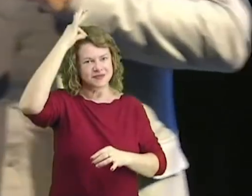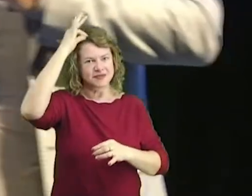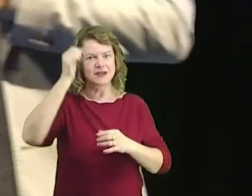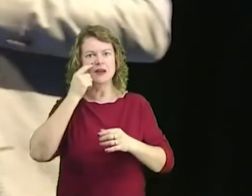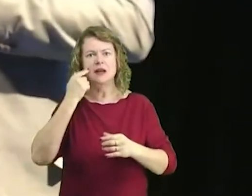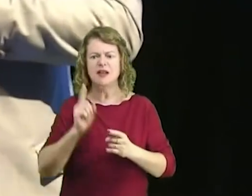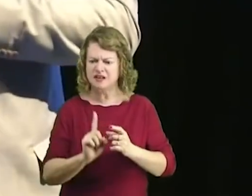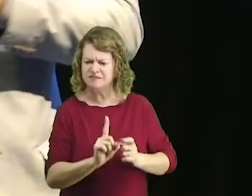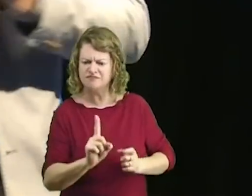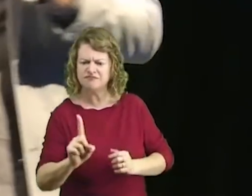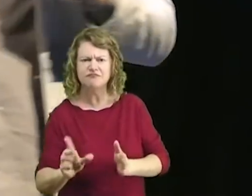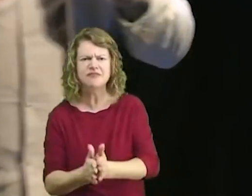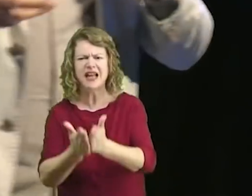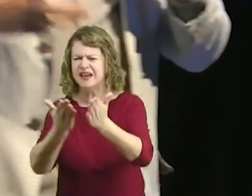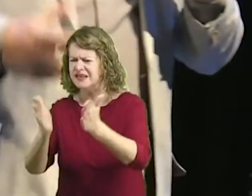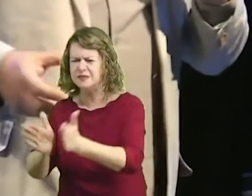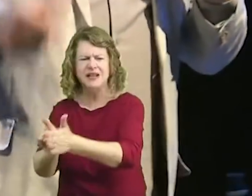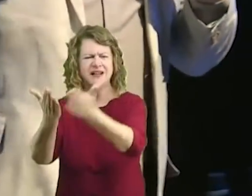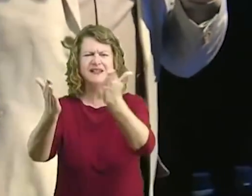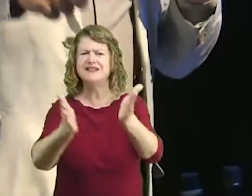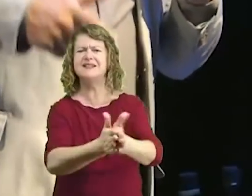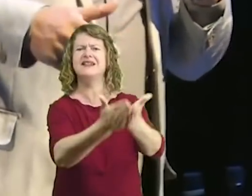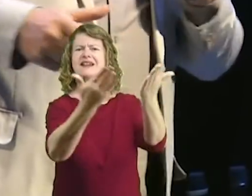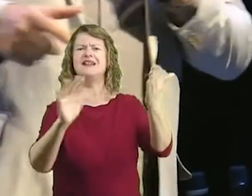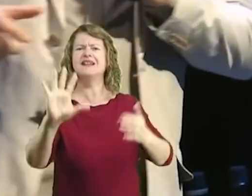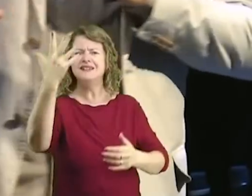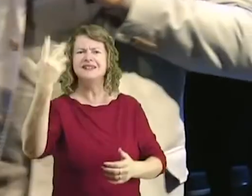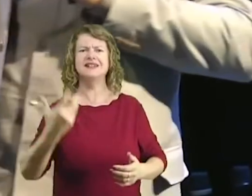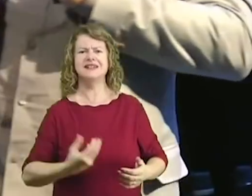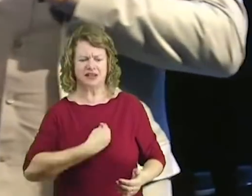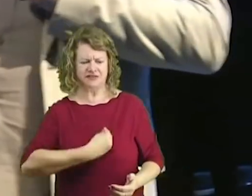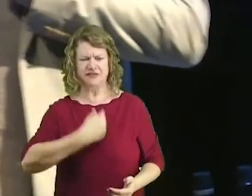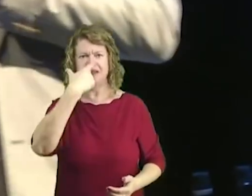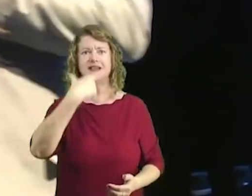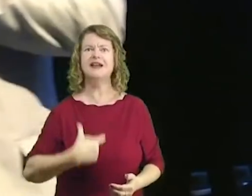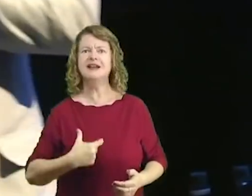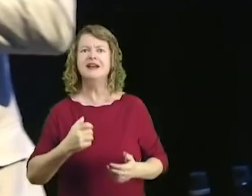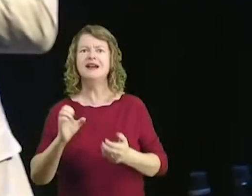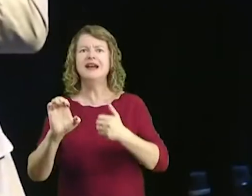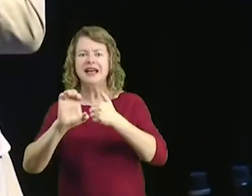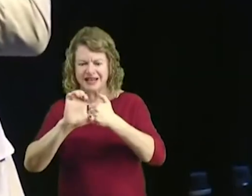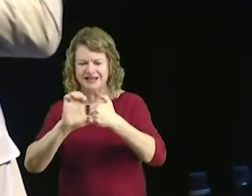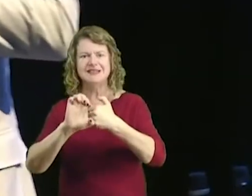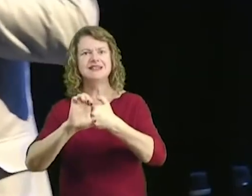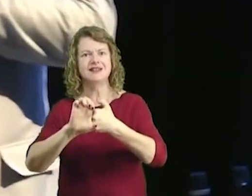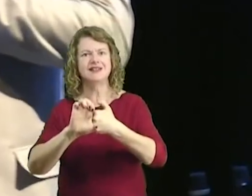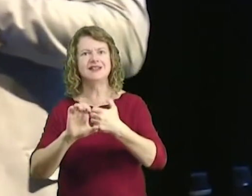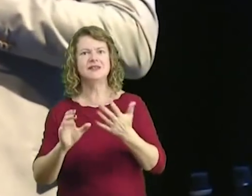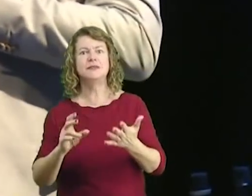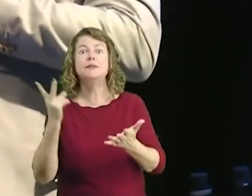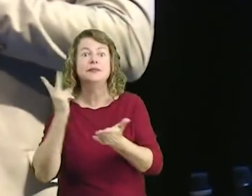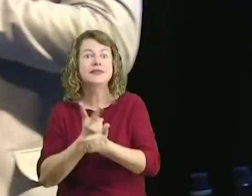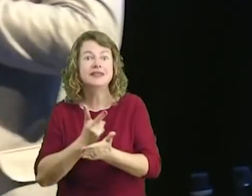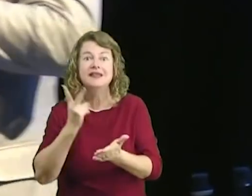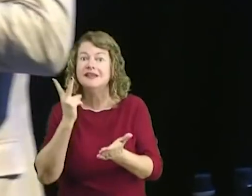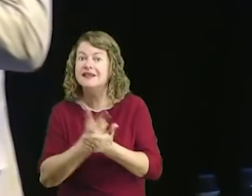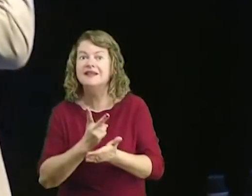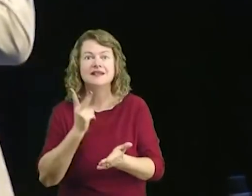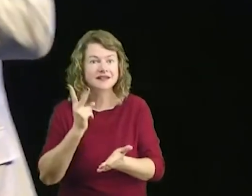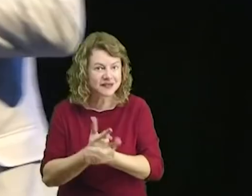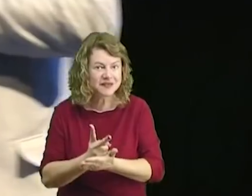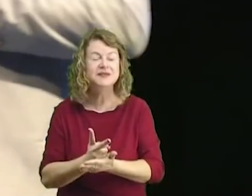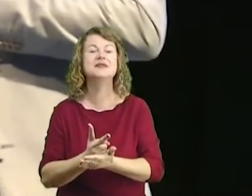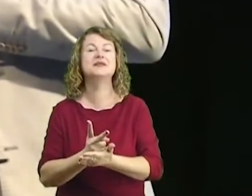assim, extraordinários de Deus, que acontece na vida desse homem, mas sempre porque alguém vai buscar